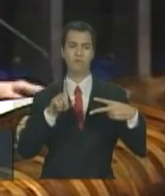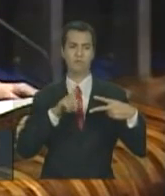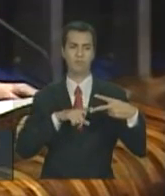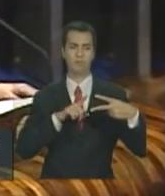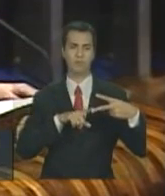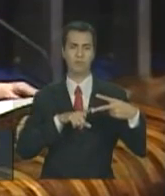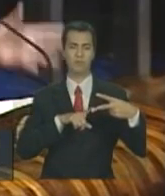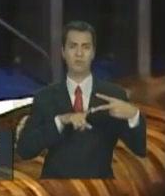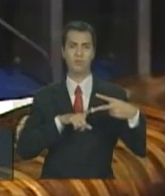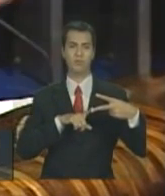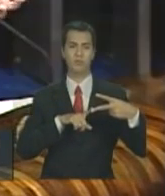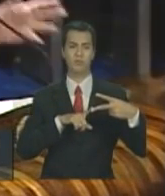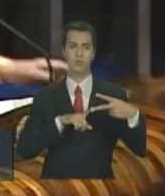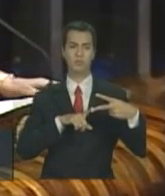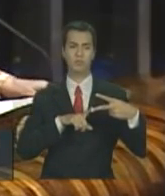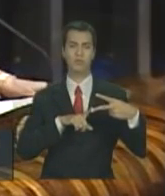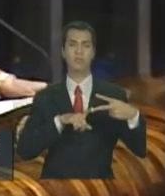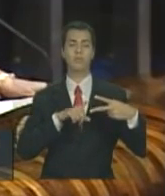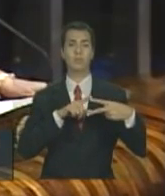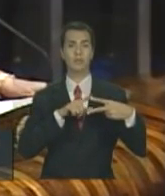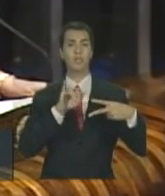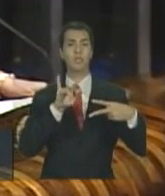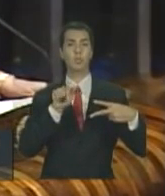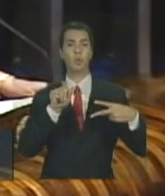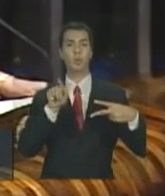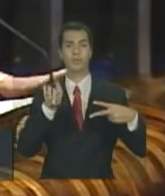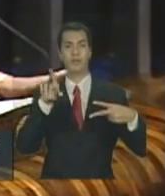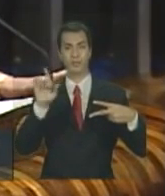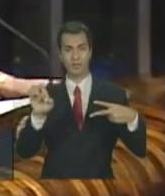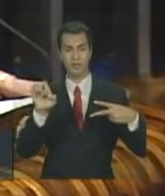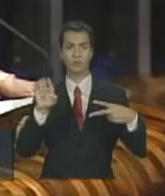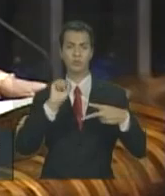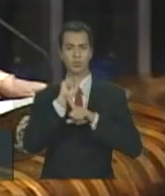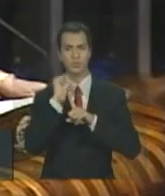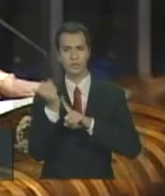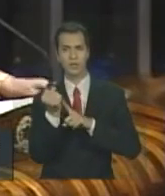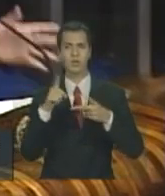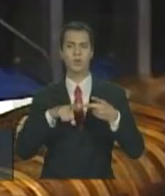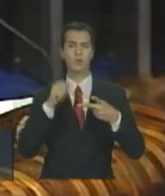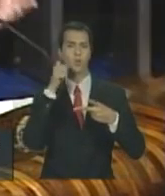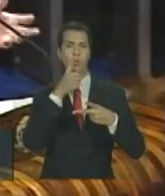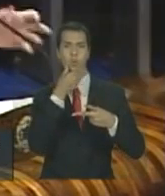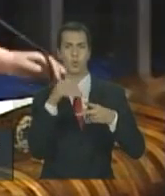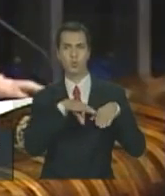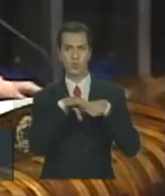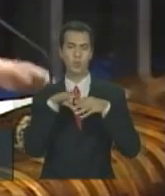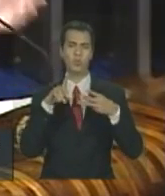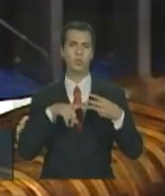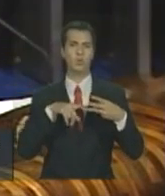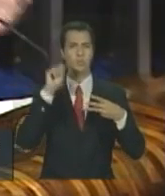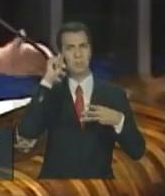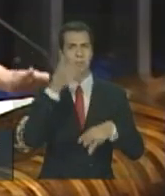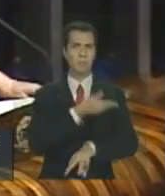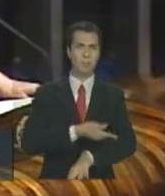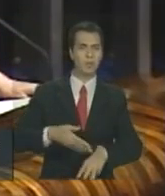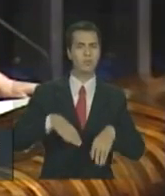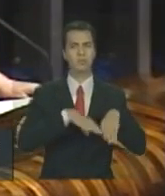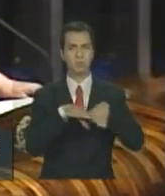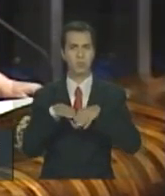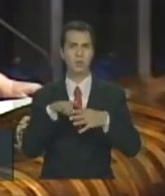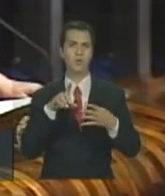igualdade de gênero, igualdade social, igualdade de etnias, igualdade de